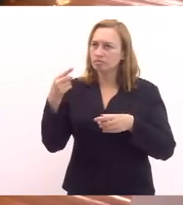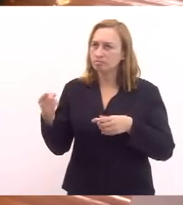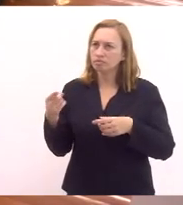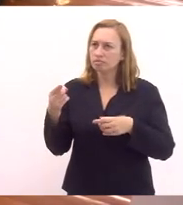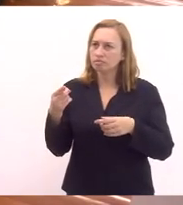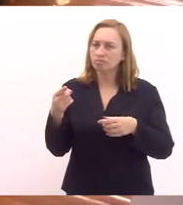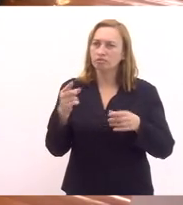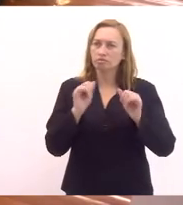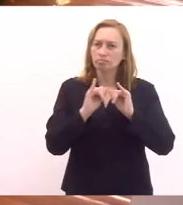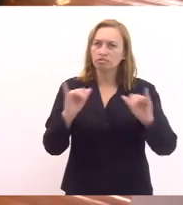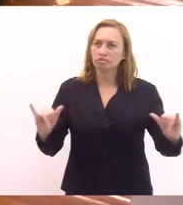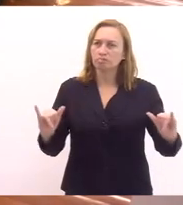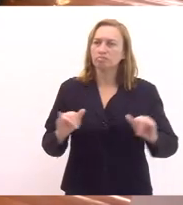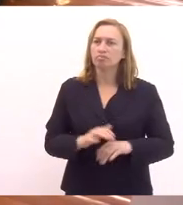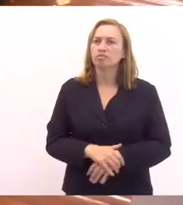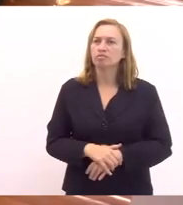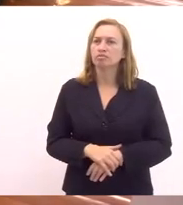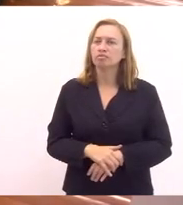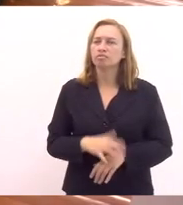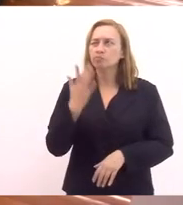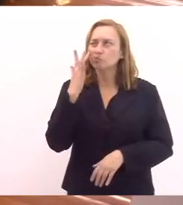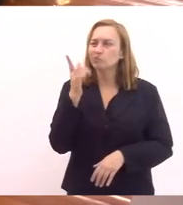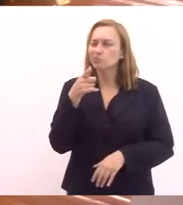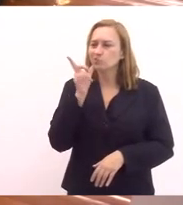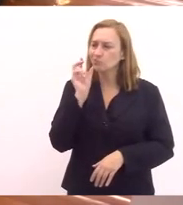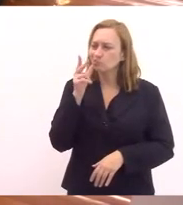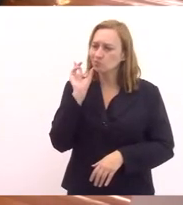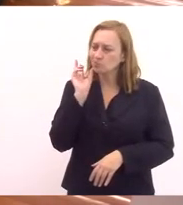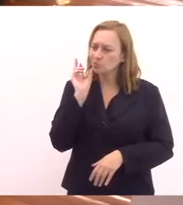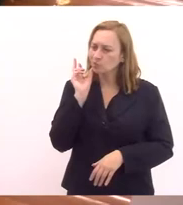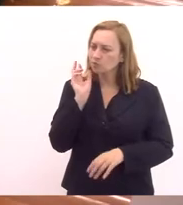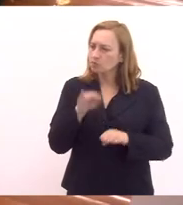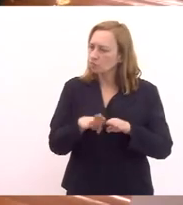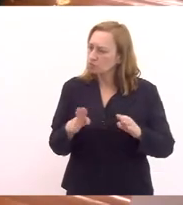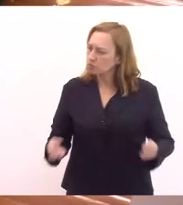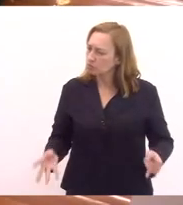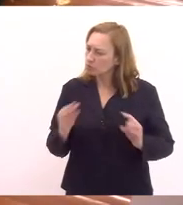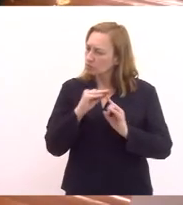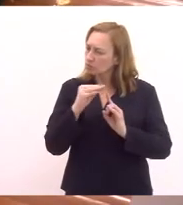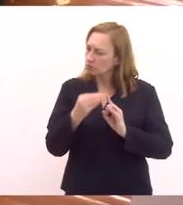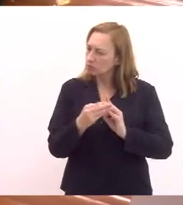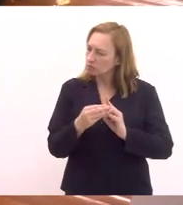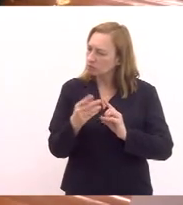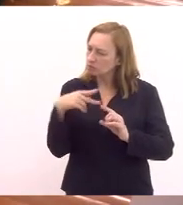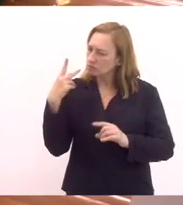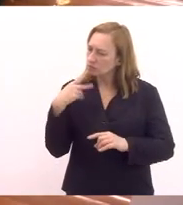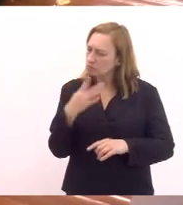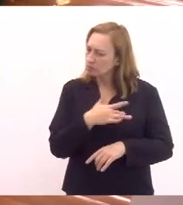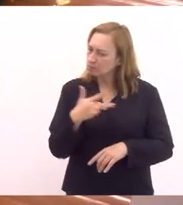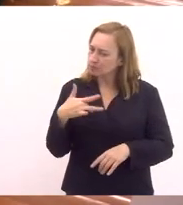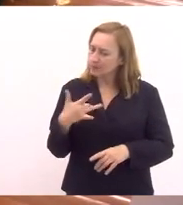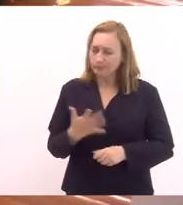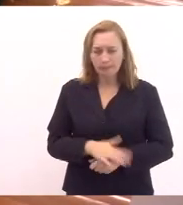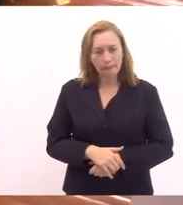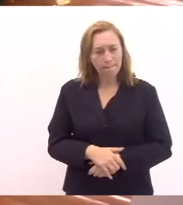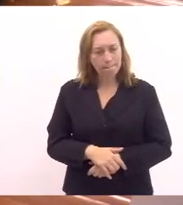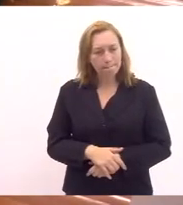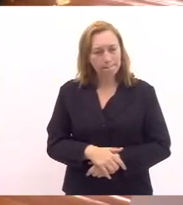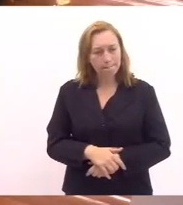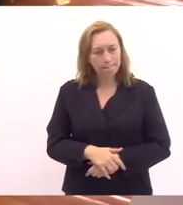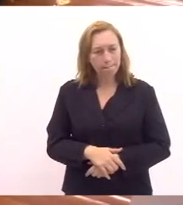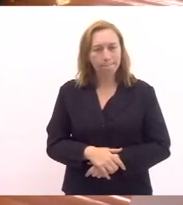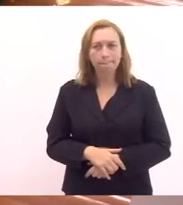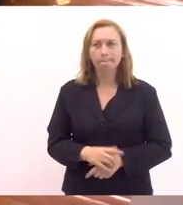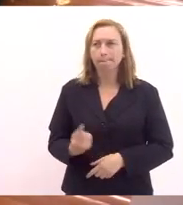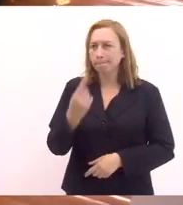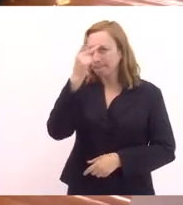e divulga eu tava se não me engano anteontem numa mesa na Fiocruz sobre política de saúde um dos que